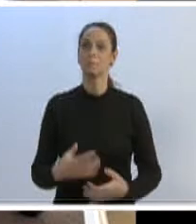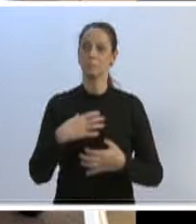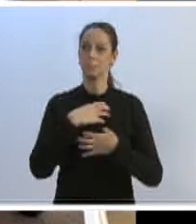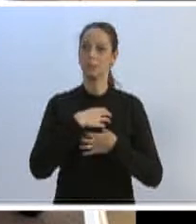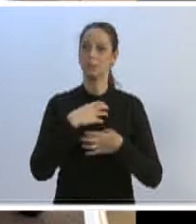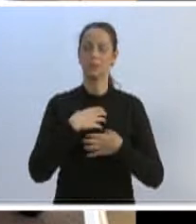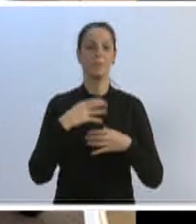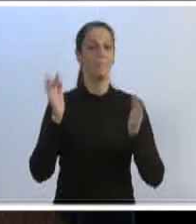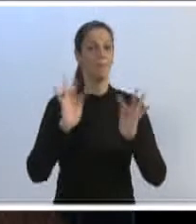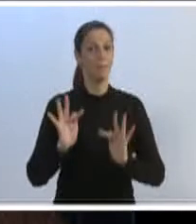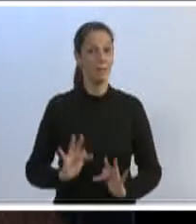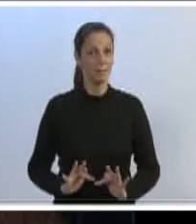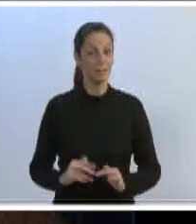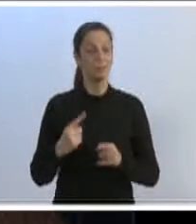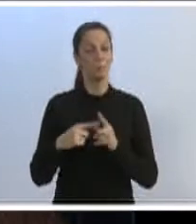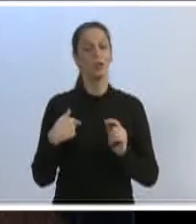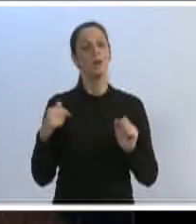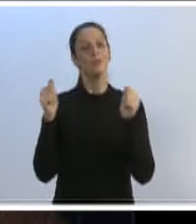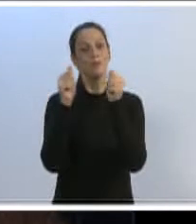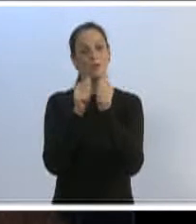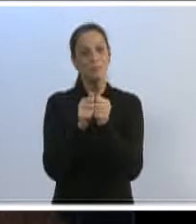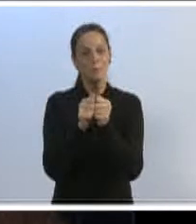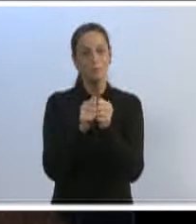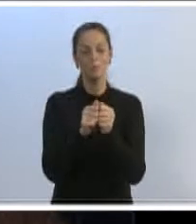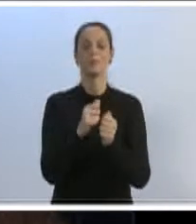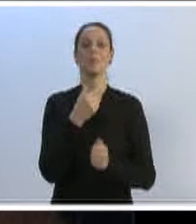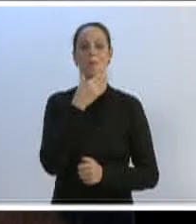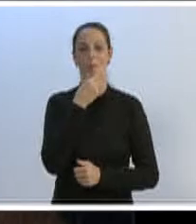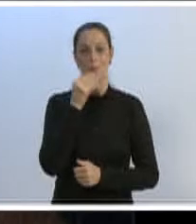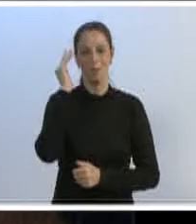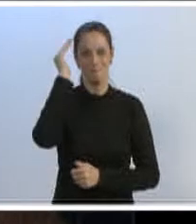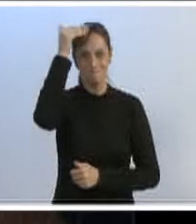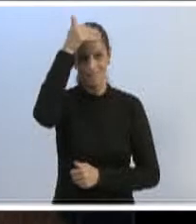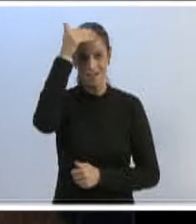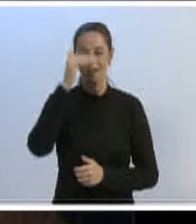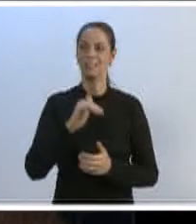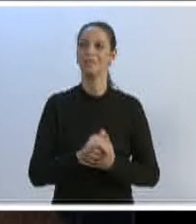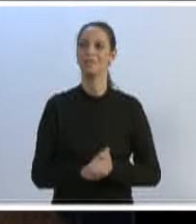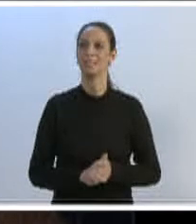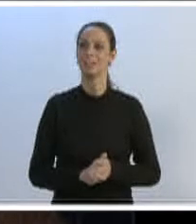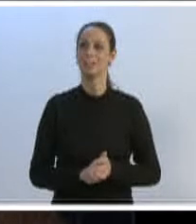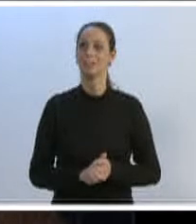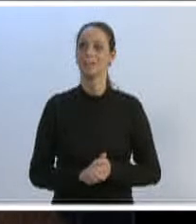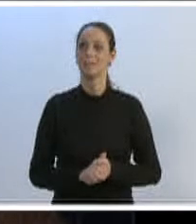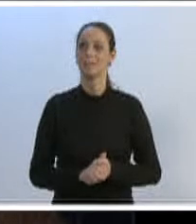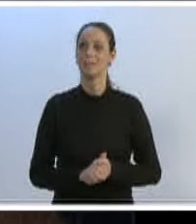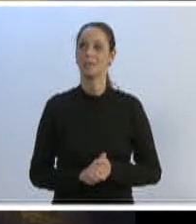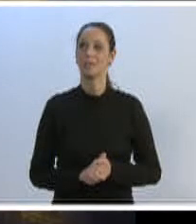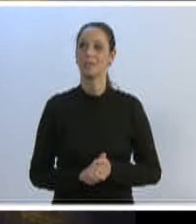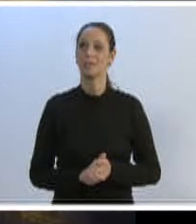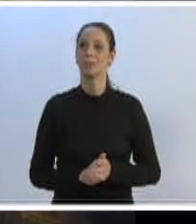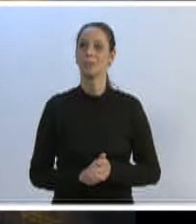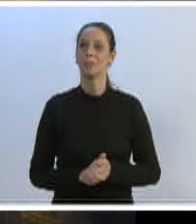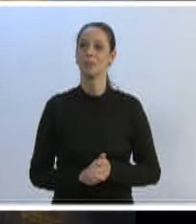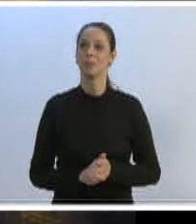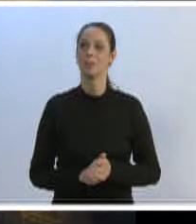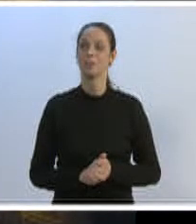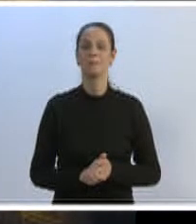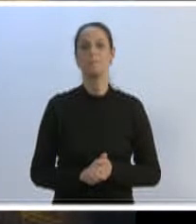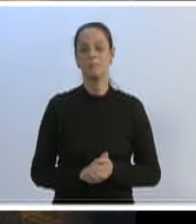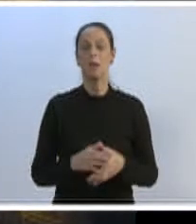prefeito Mário Hildebrand na recepção de todos os rotarianos que se fizeram presentes